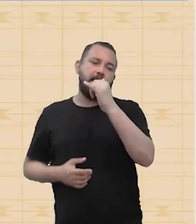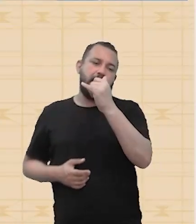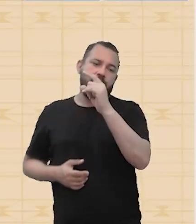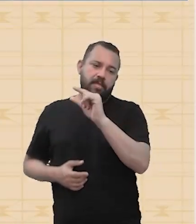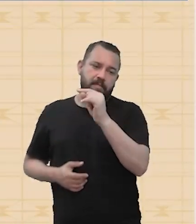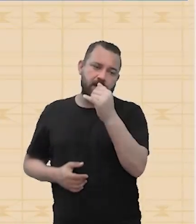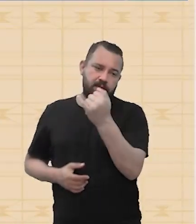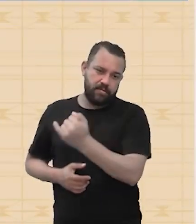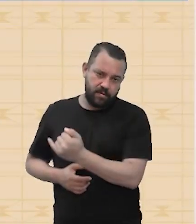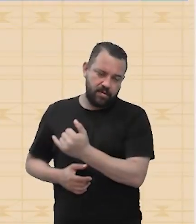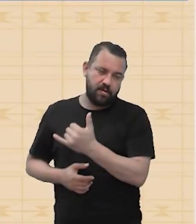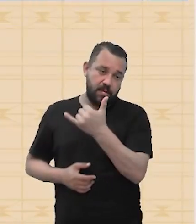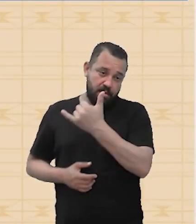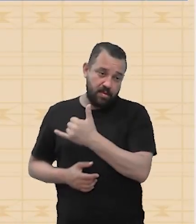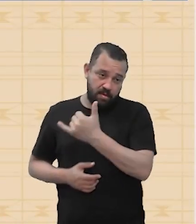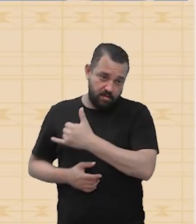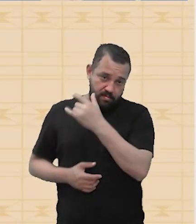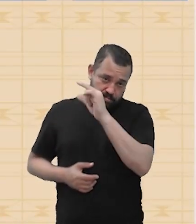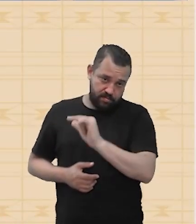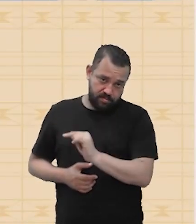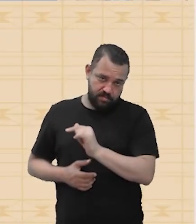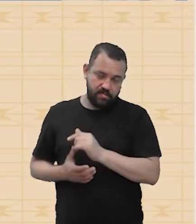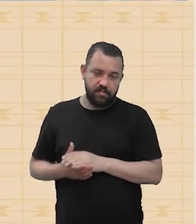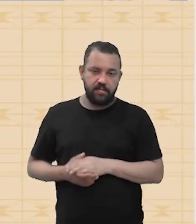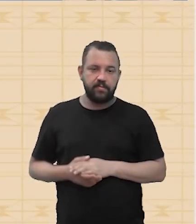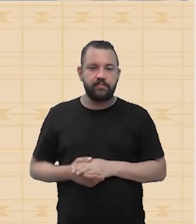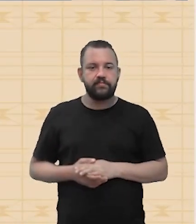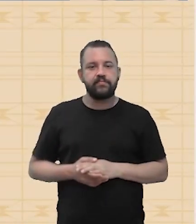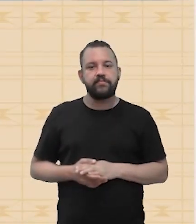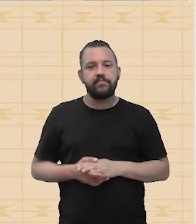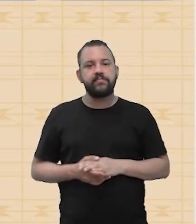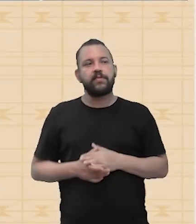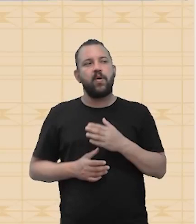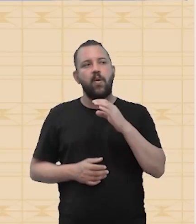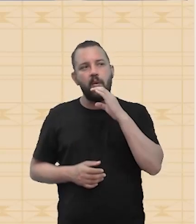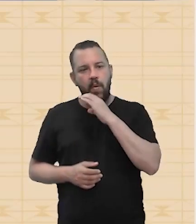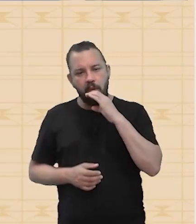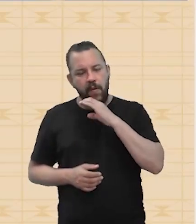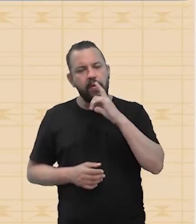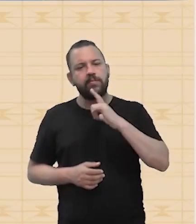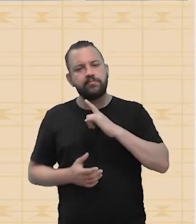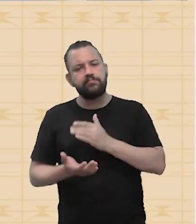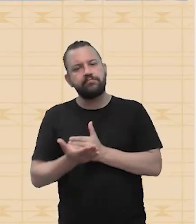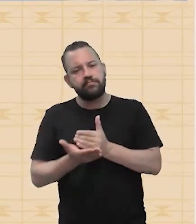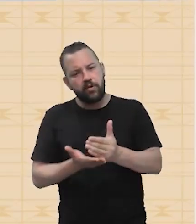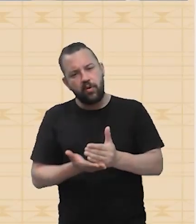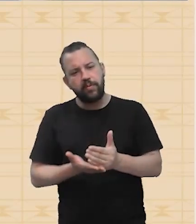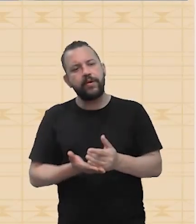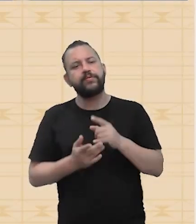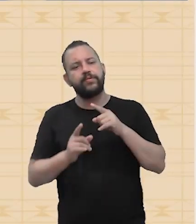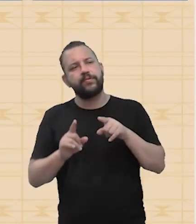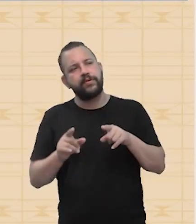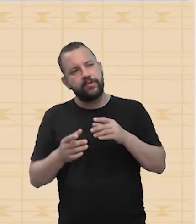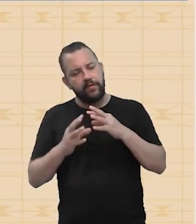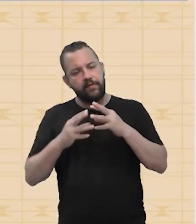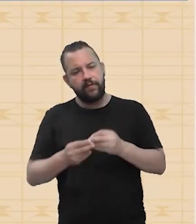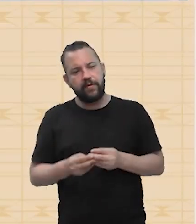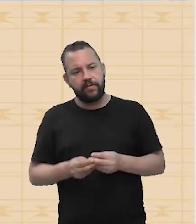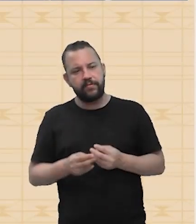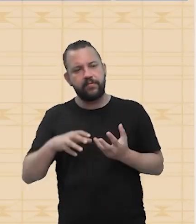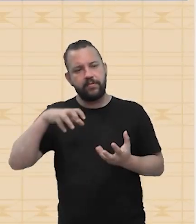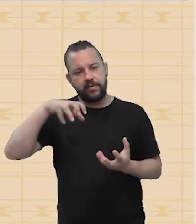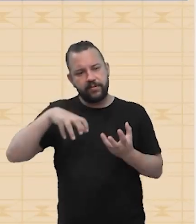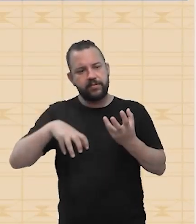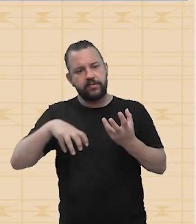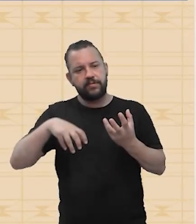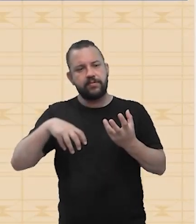a sua transmissão. Pois é, o calor ele tem um início, meio e fim. No equilíbrio térmico, o calor deixa de existir.